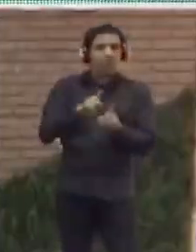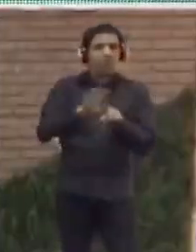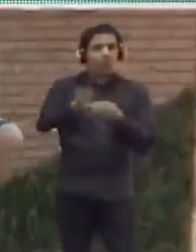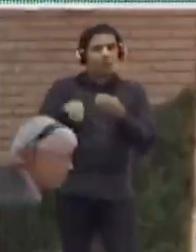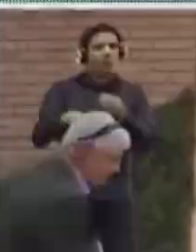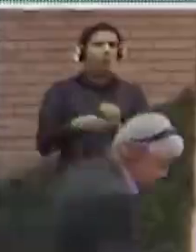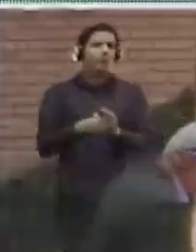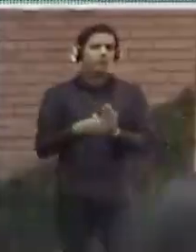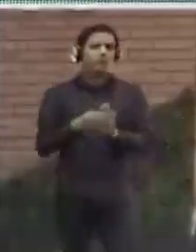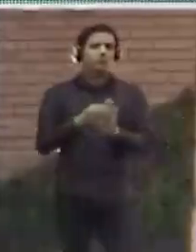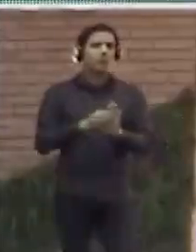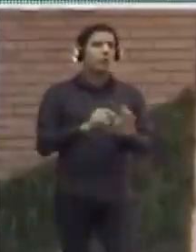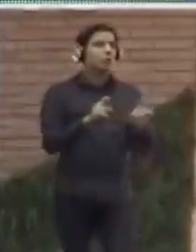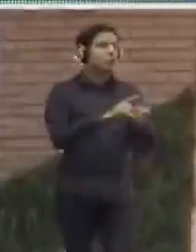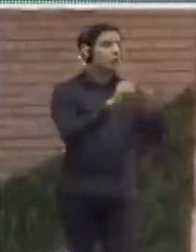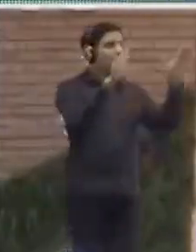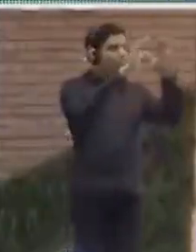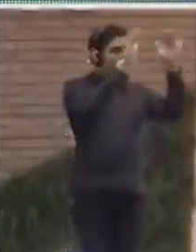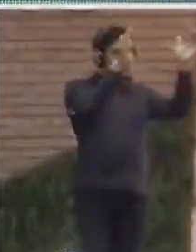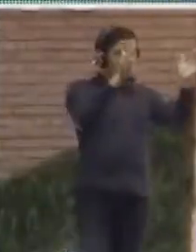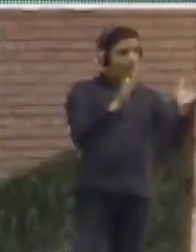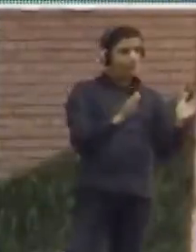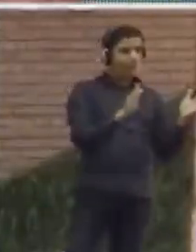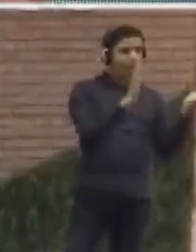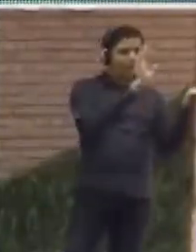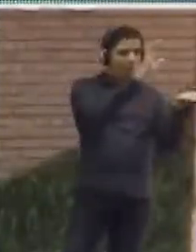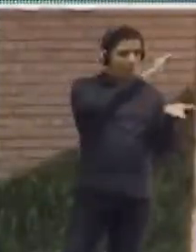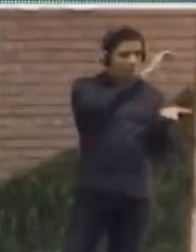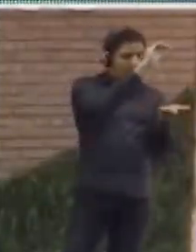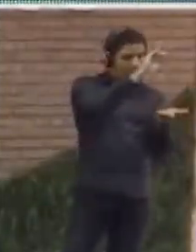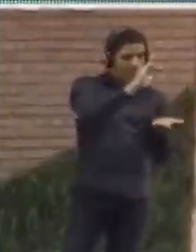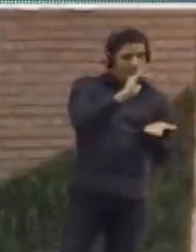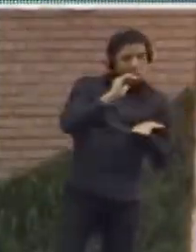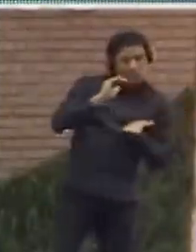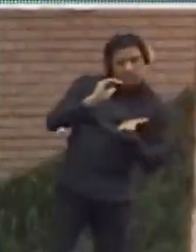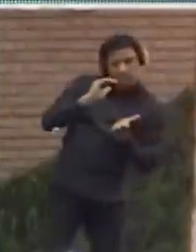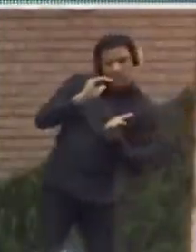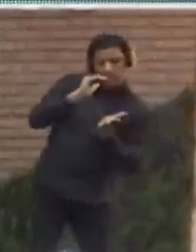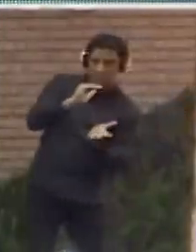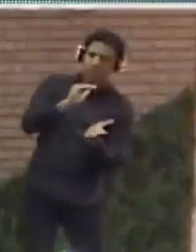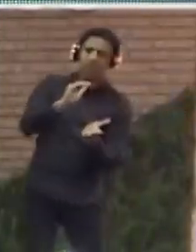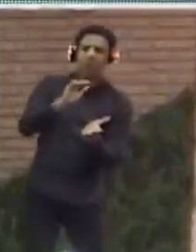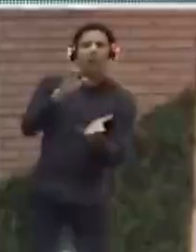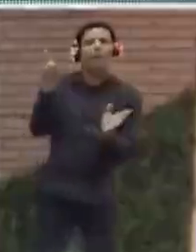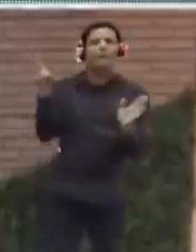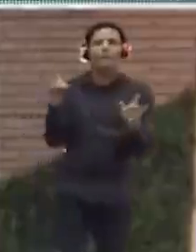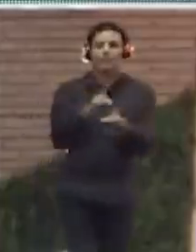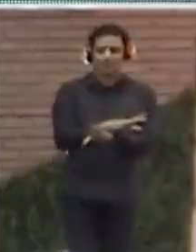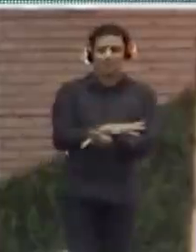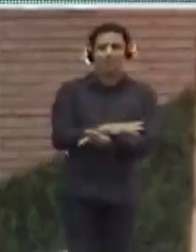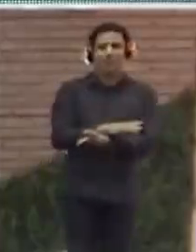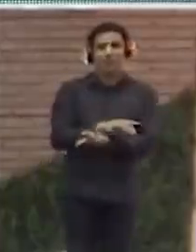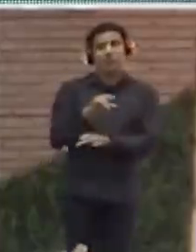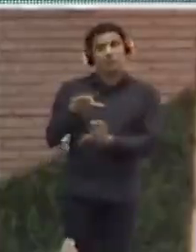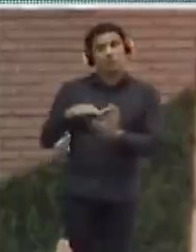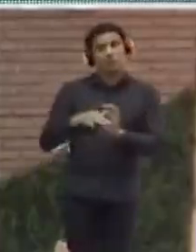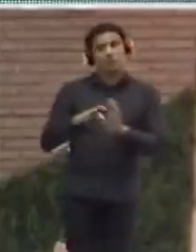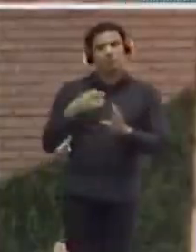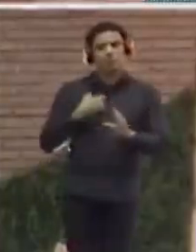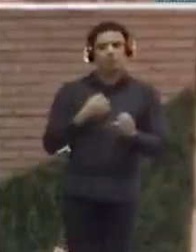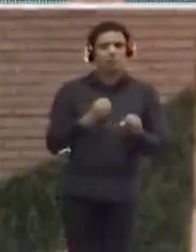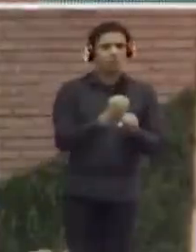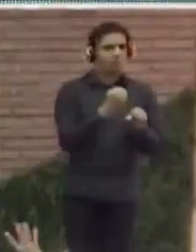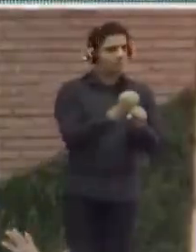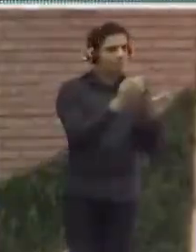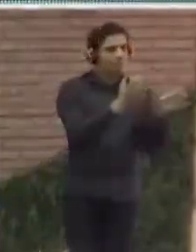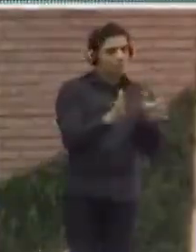de concreto pré-fabricado também, que era bastante importante, e isso nos permitiu desenvolver mais. Assim, nós tínhamos mais pessoas